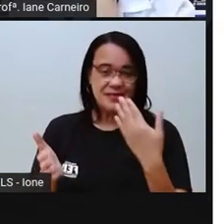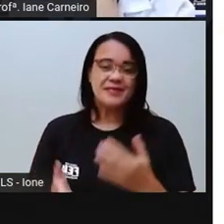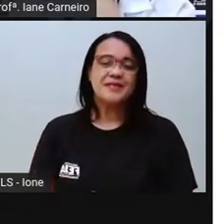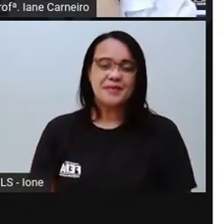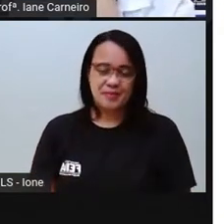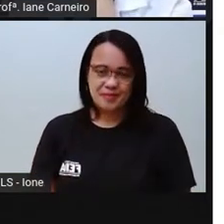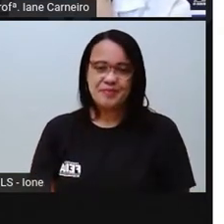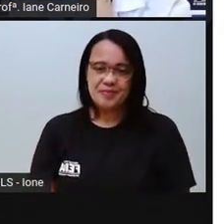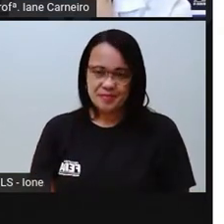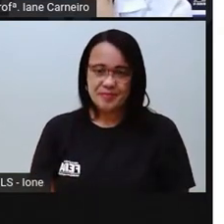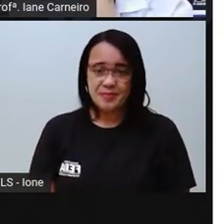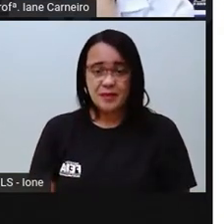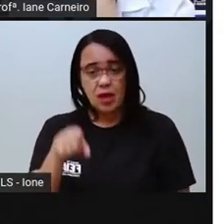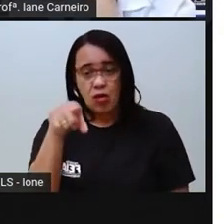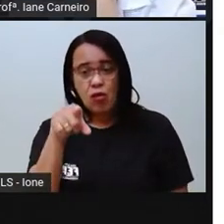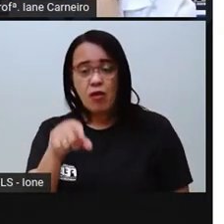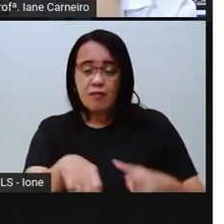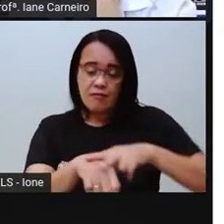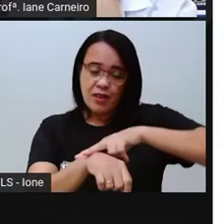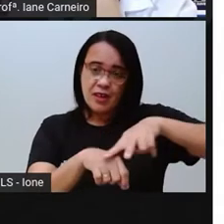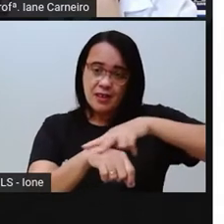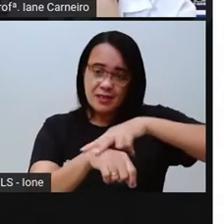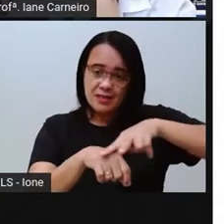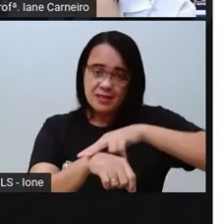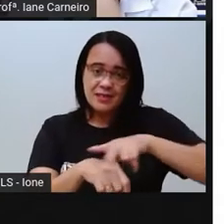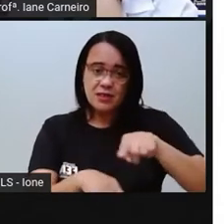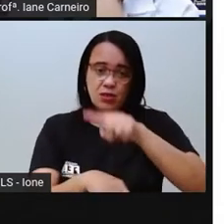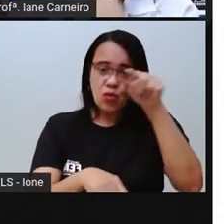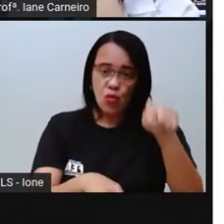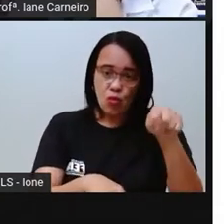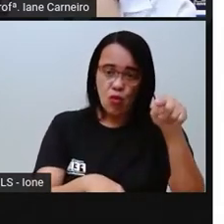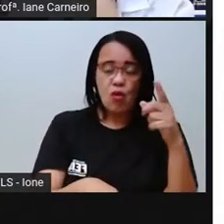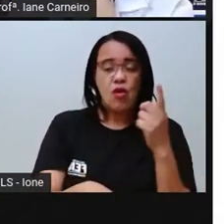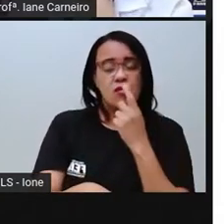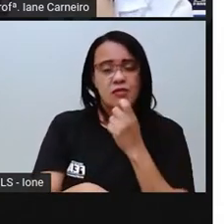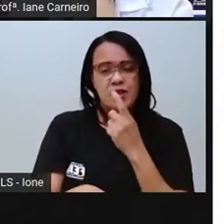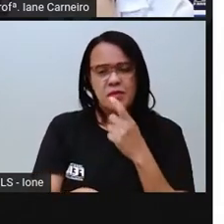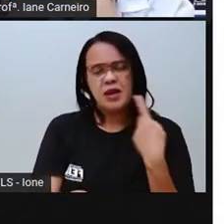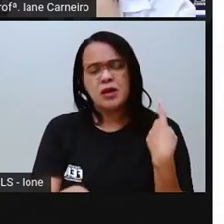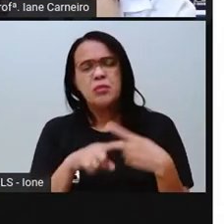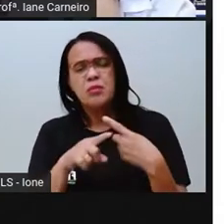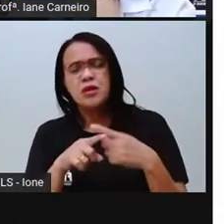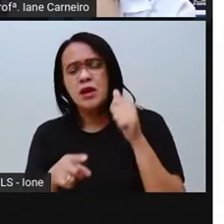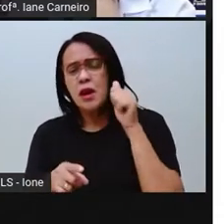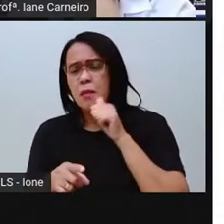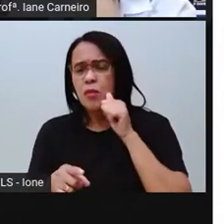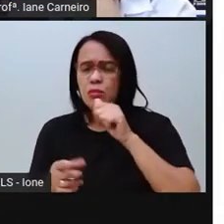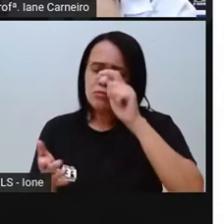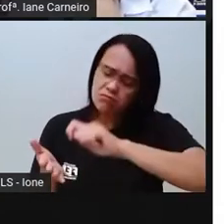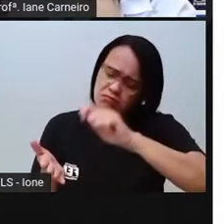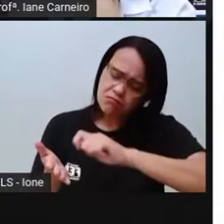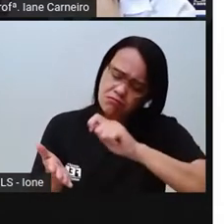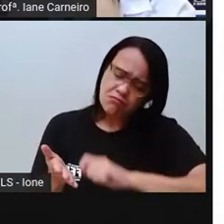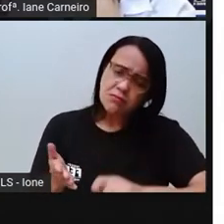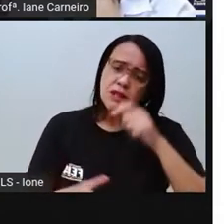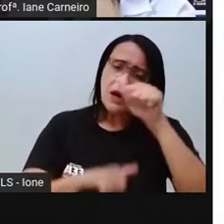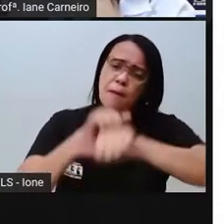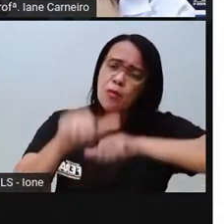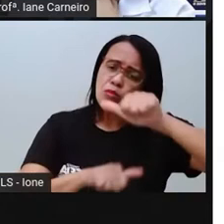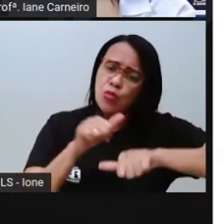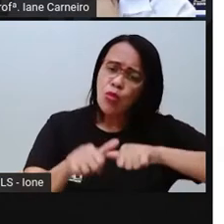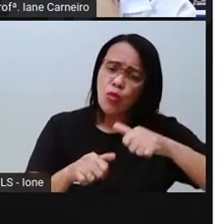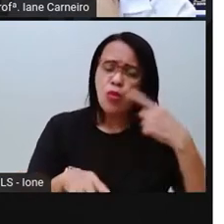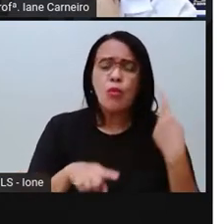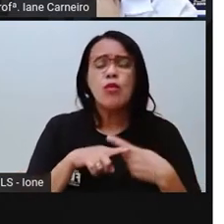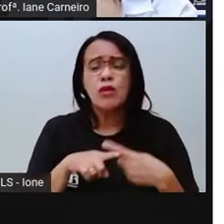estavam de cor vermelha, né? Por que será que ela mudou as cores do carro, né? Por que será que esse senhor está de